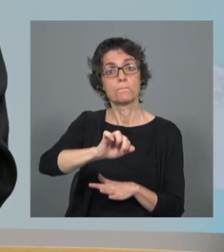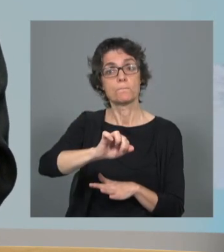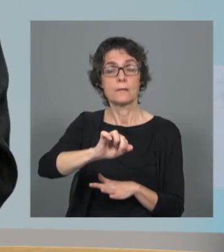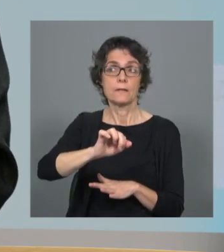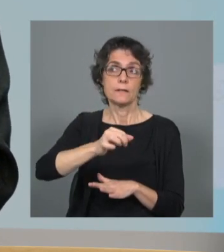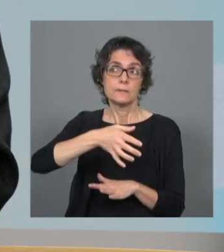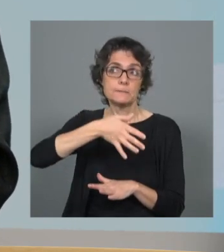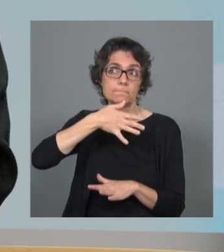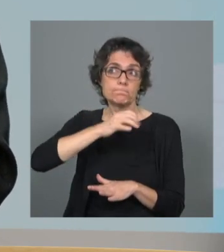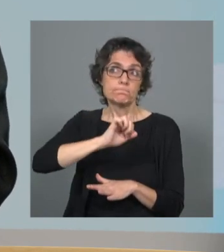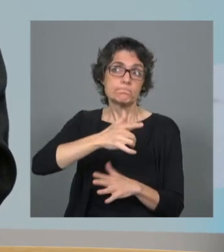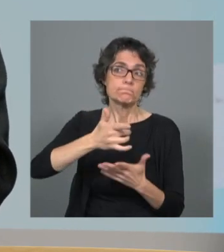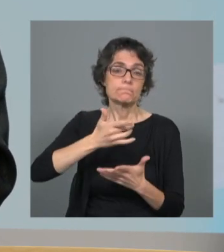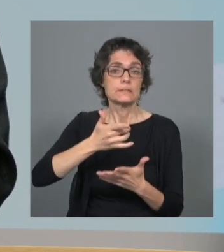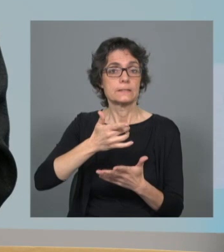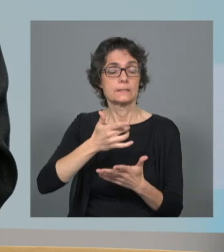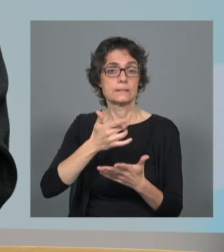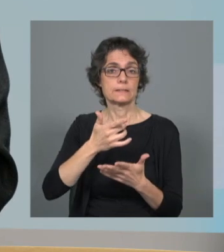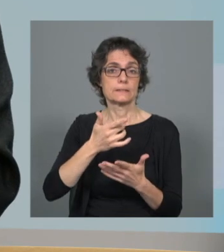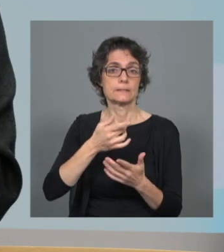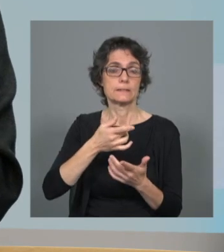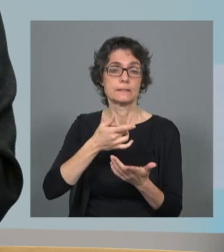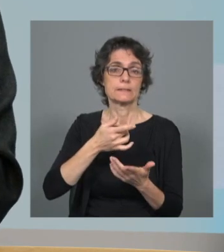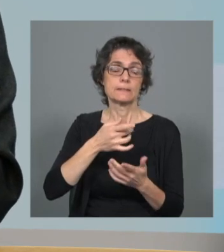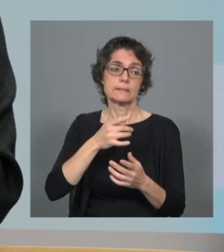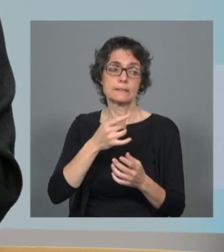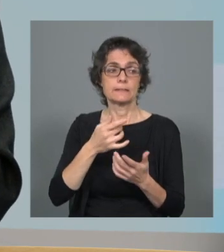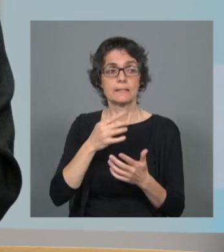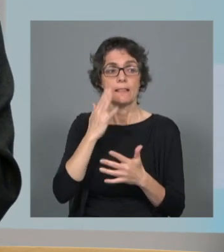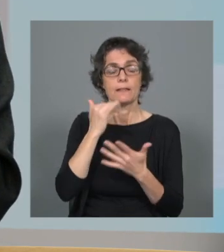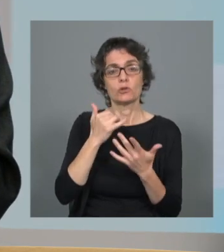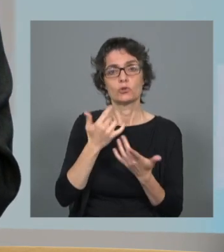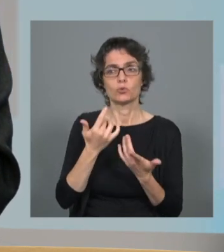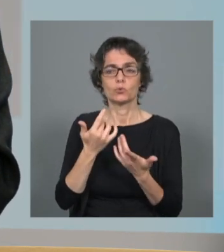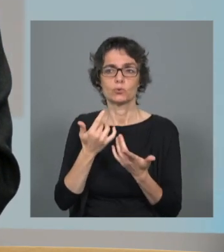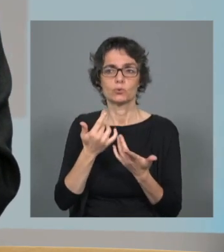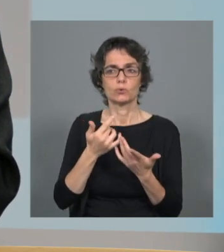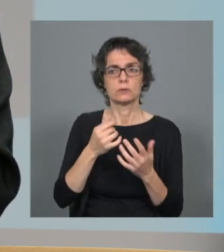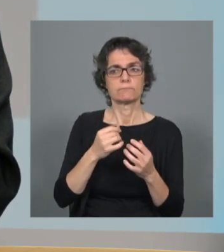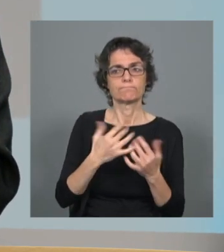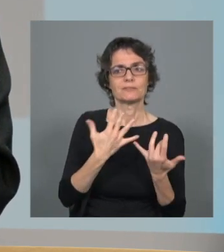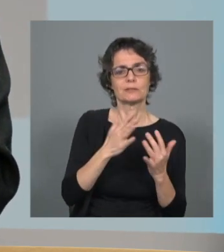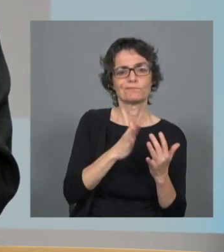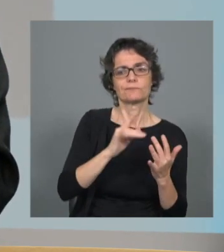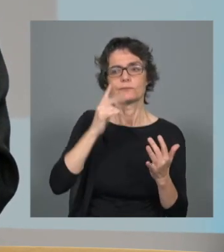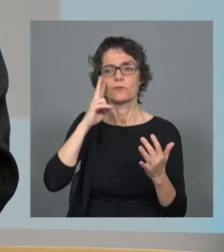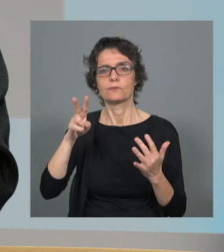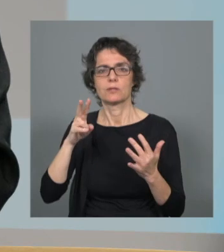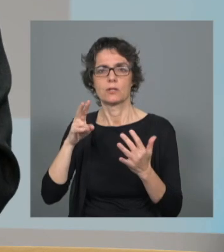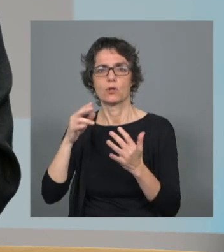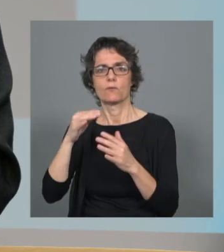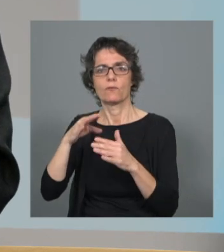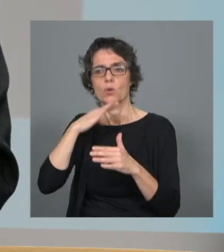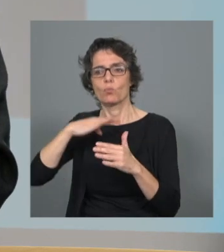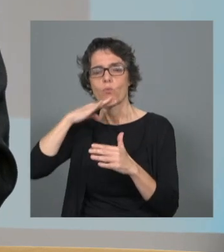facilitista, de que não devemos olhar para a incidência, devemos olhar mais para os internamentos e os internamentos em cuidados intensivos,